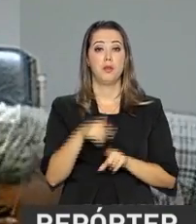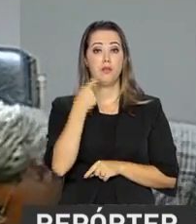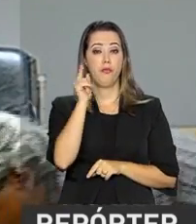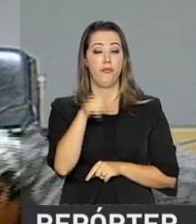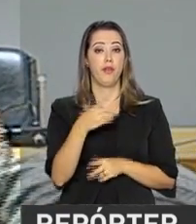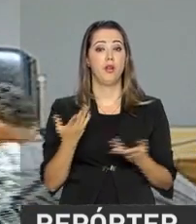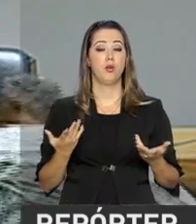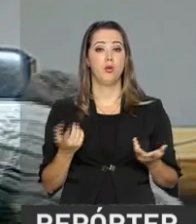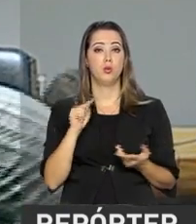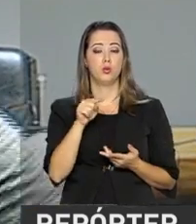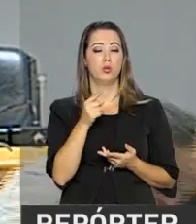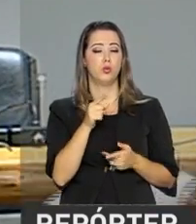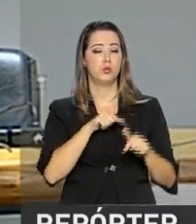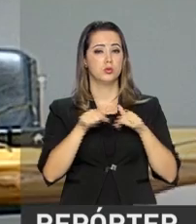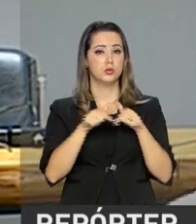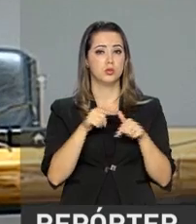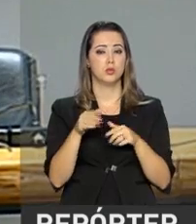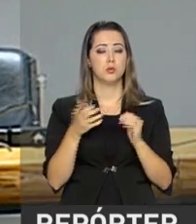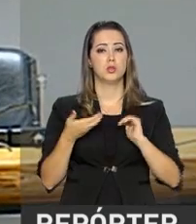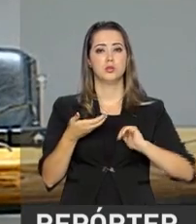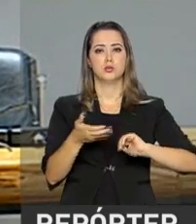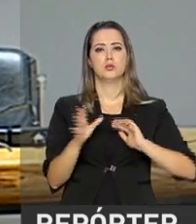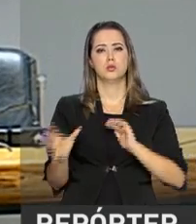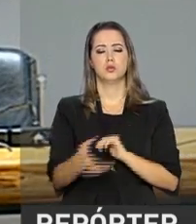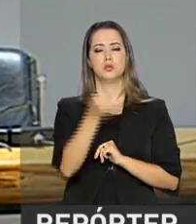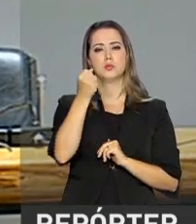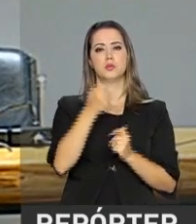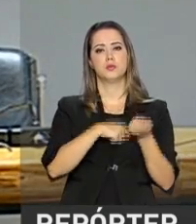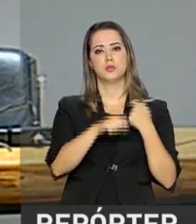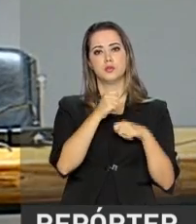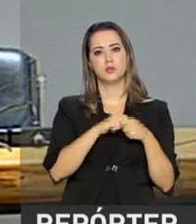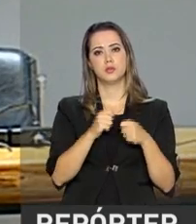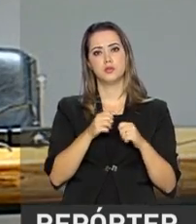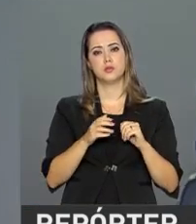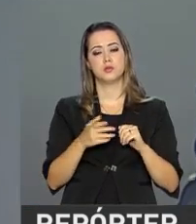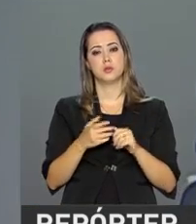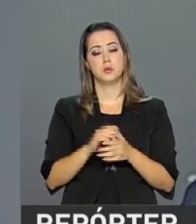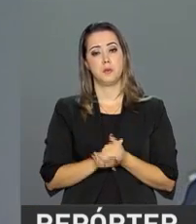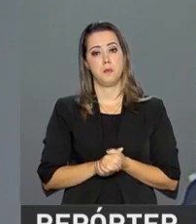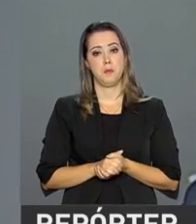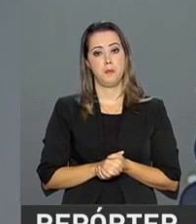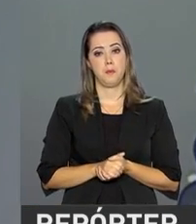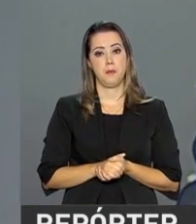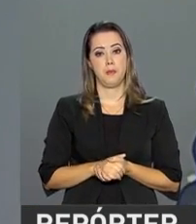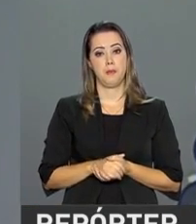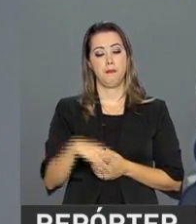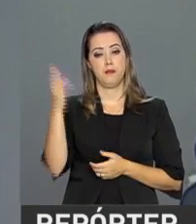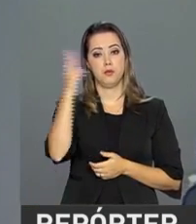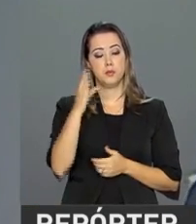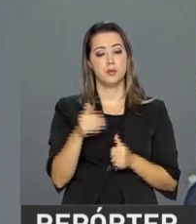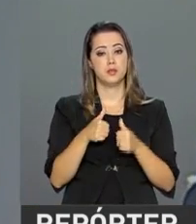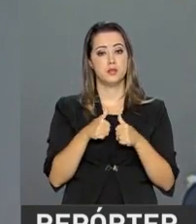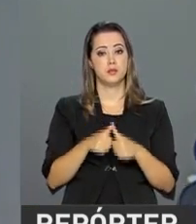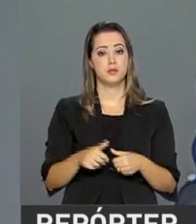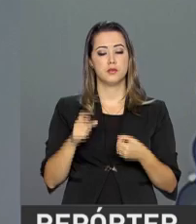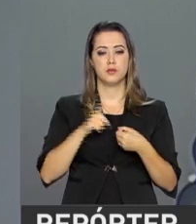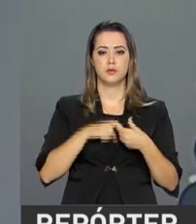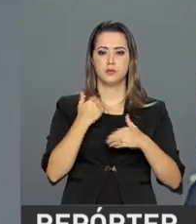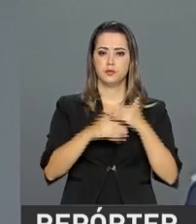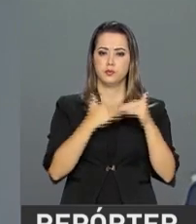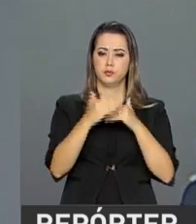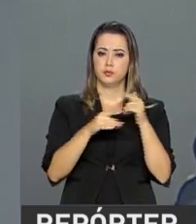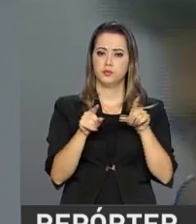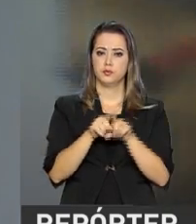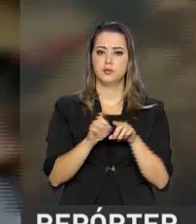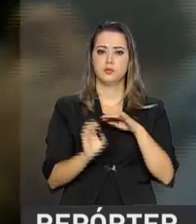para aprovar medidas importantes para a economia como a reforma da previdência o brasil está se recuperando a economia está crescendo